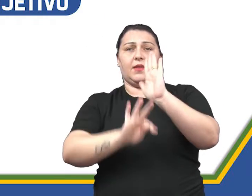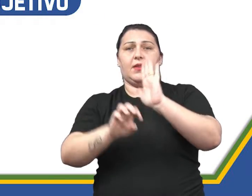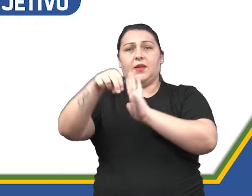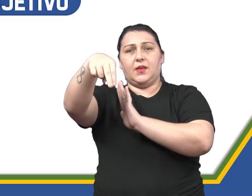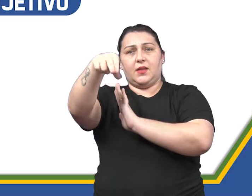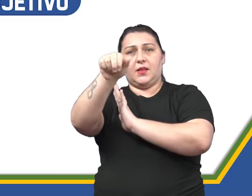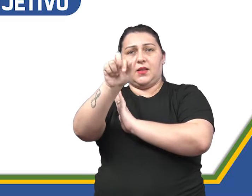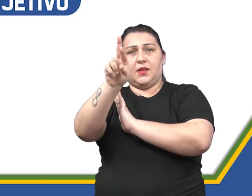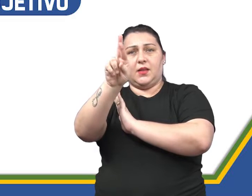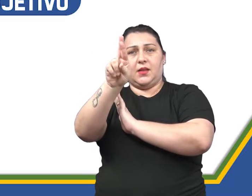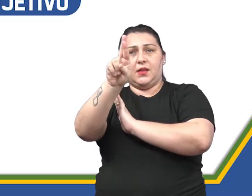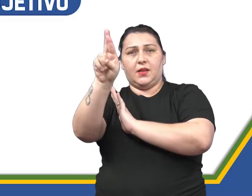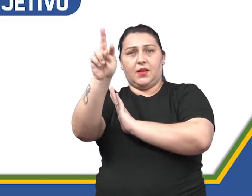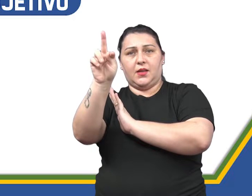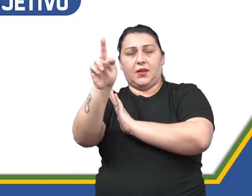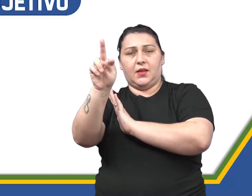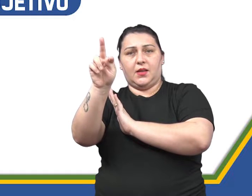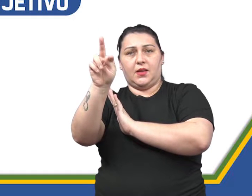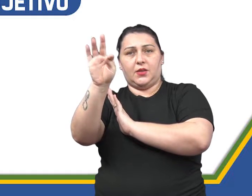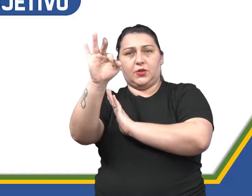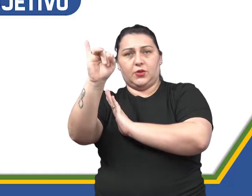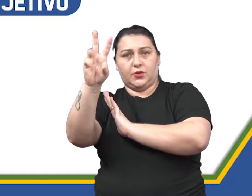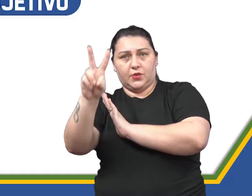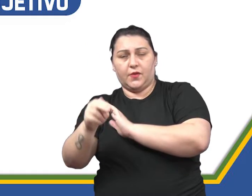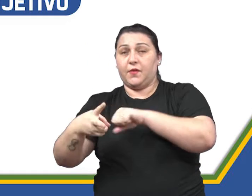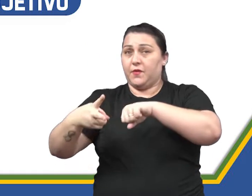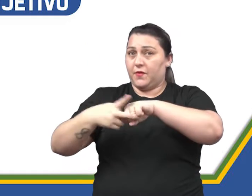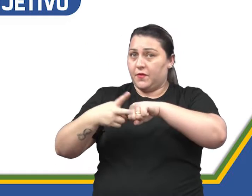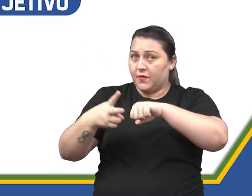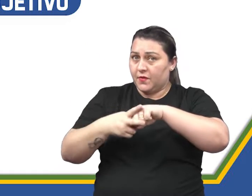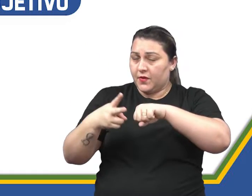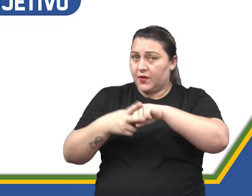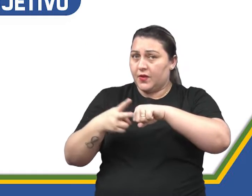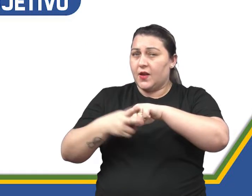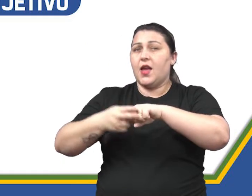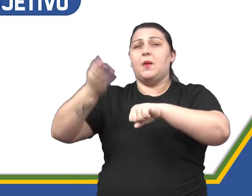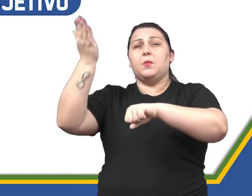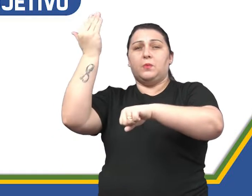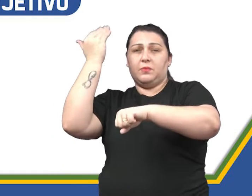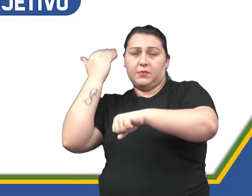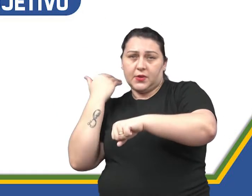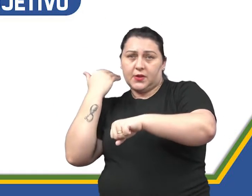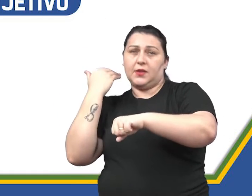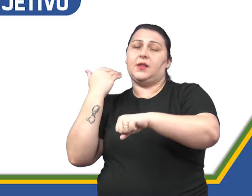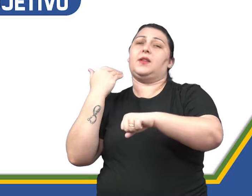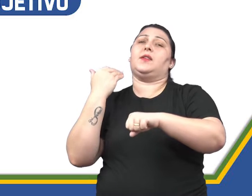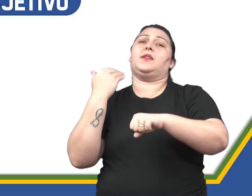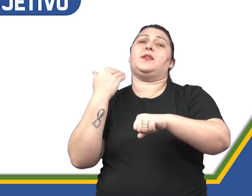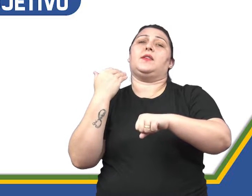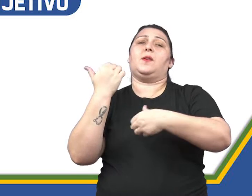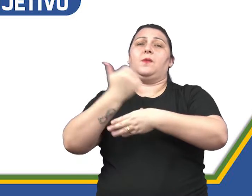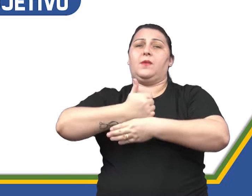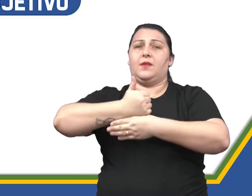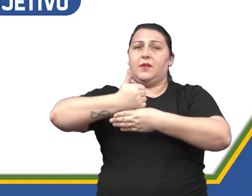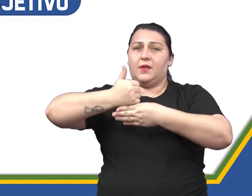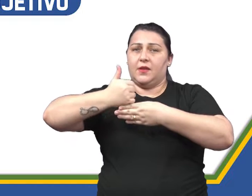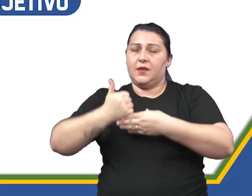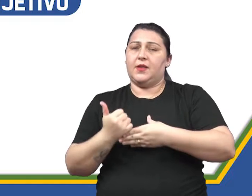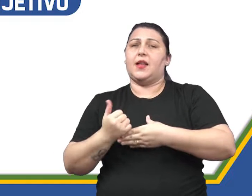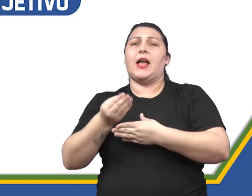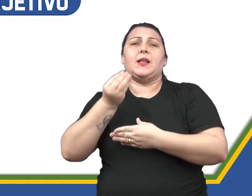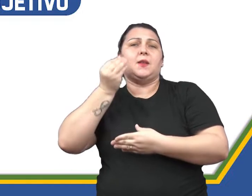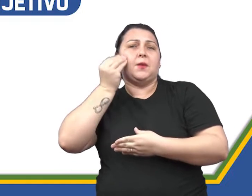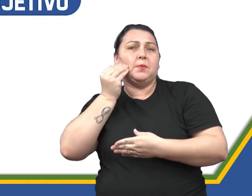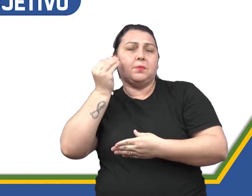a linguagem informal, verbos no pretérito, que é o passado, o caráter subjetivo, as